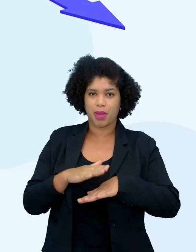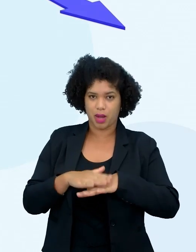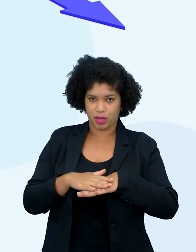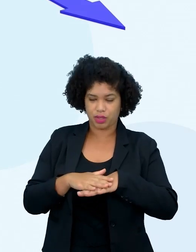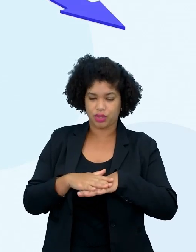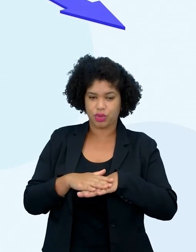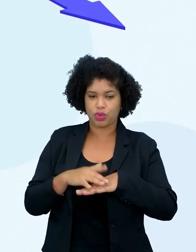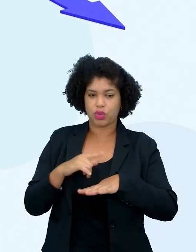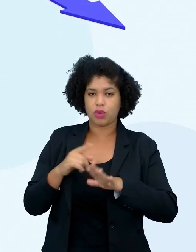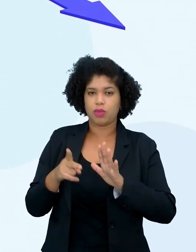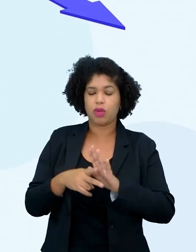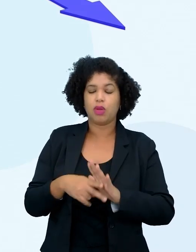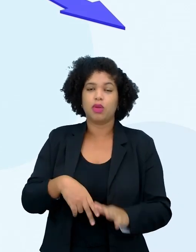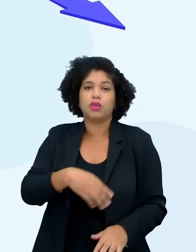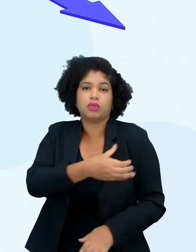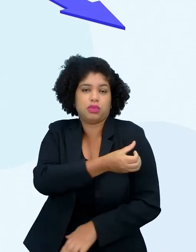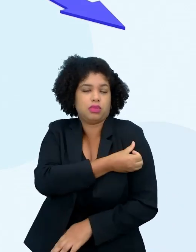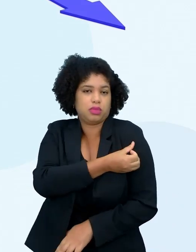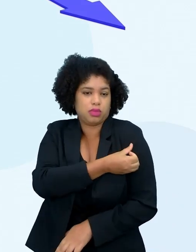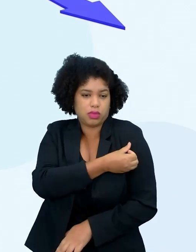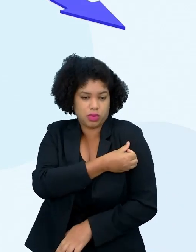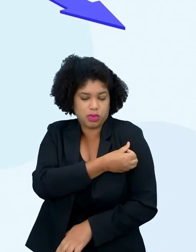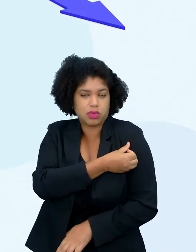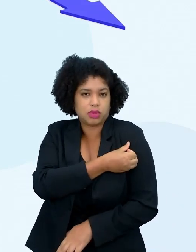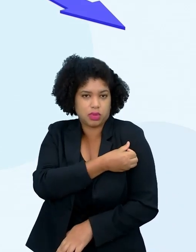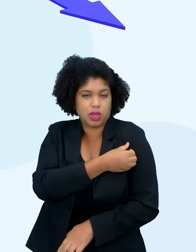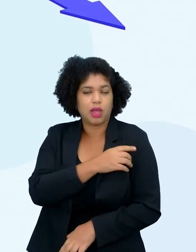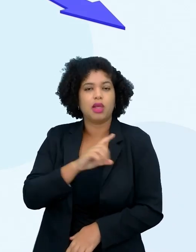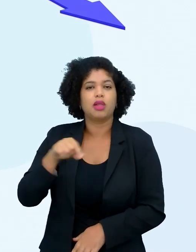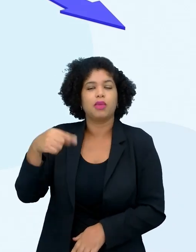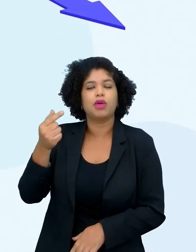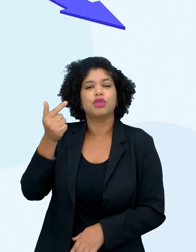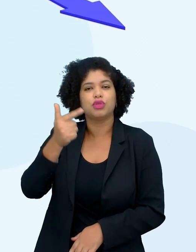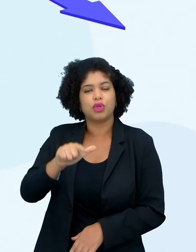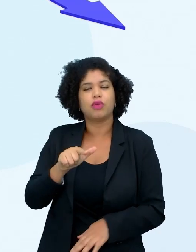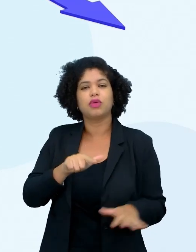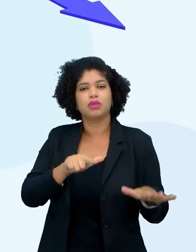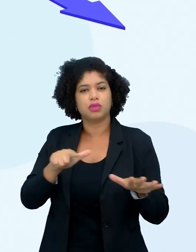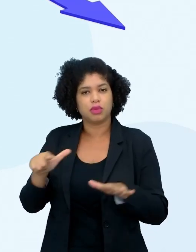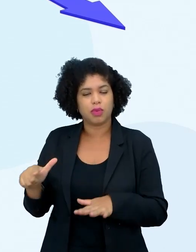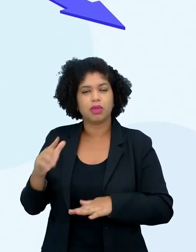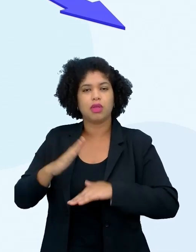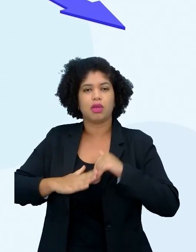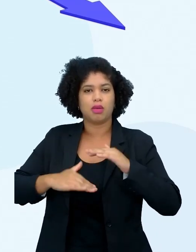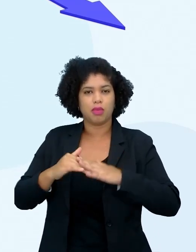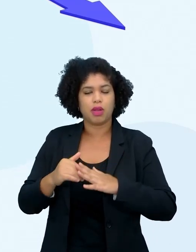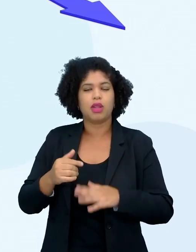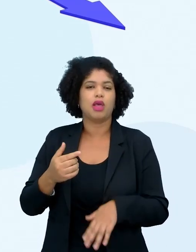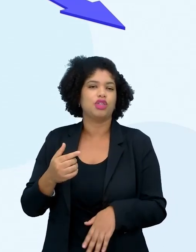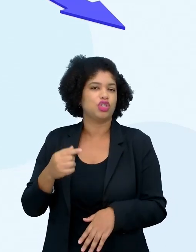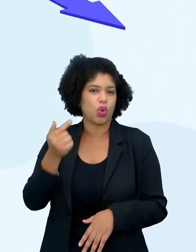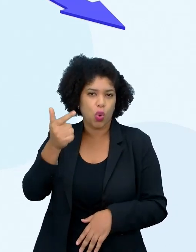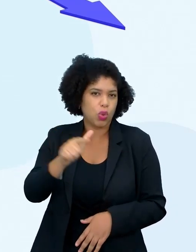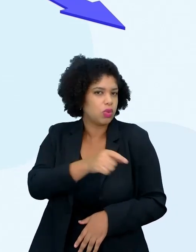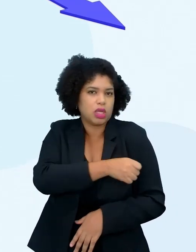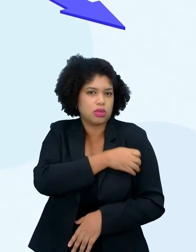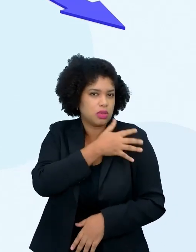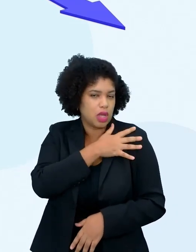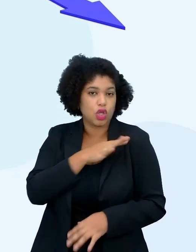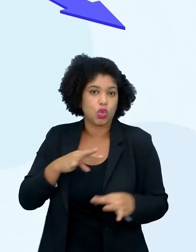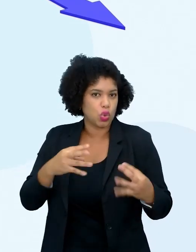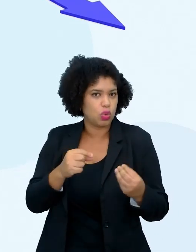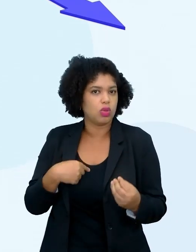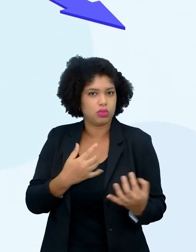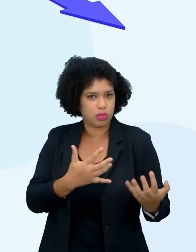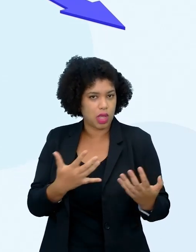nas habilidades do sexto ano, mas aí a cada semana a gente vai focar numa habilidade de um ano em série diferente, tá? Para a gente contemplar todos.